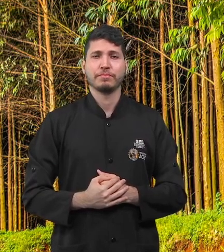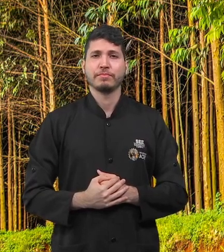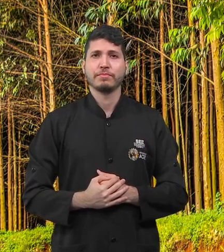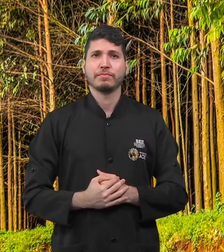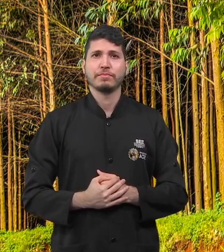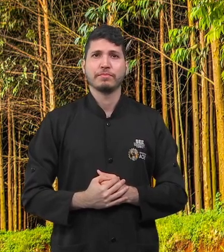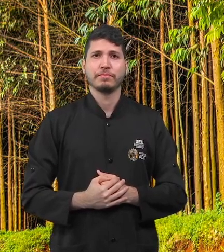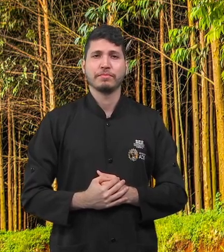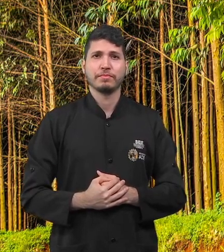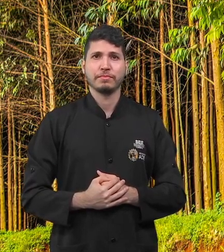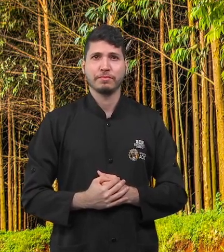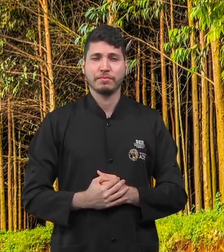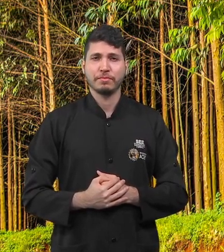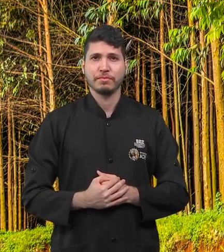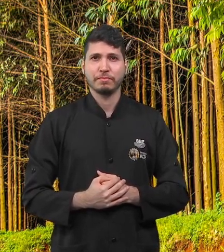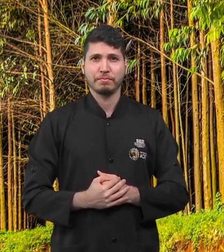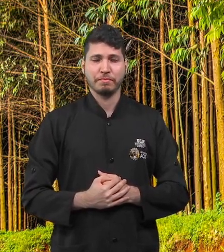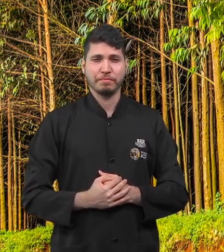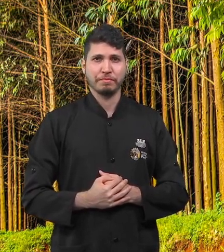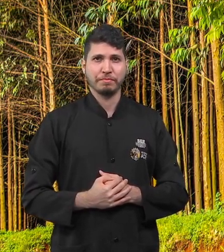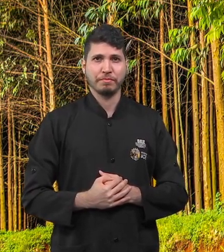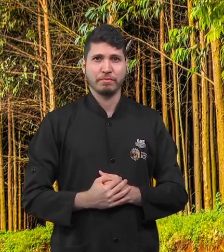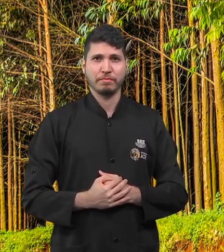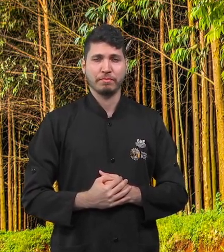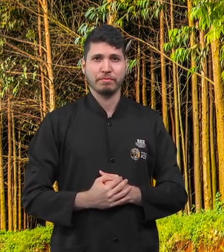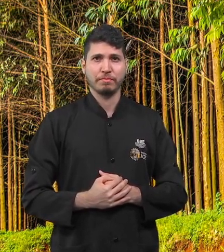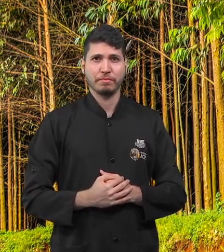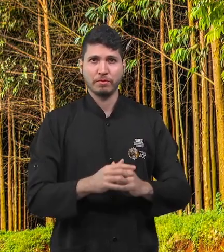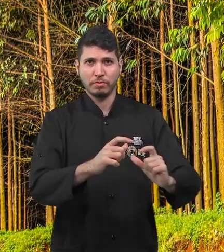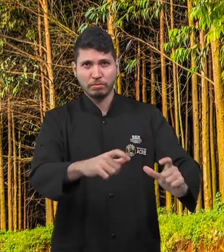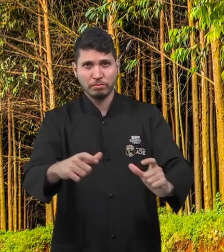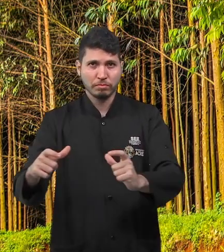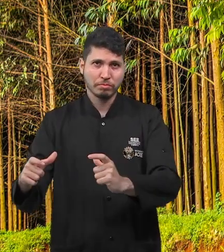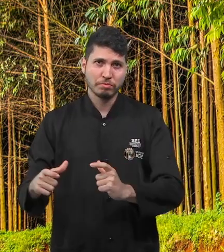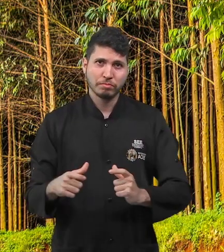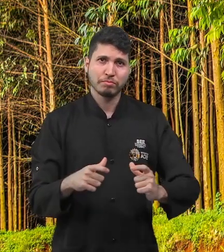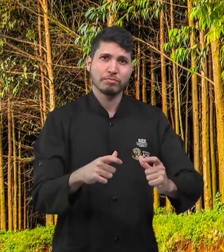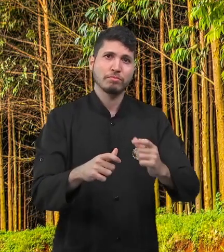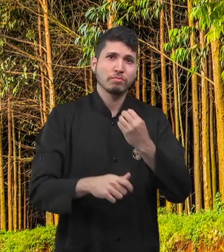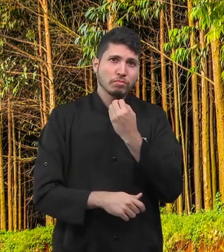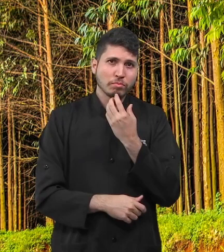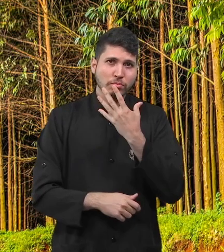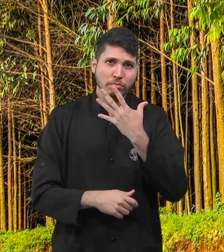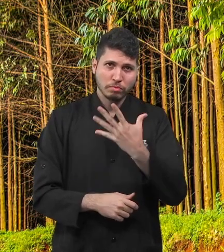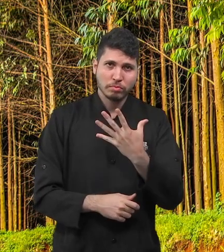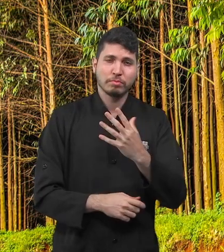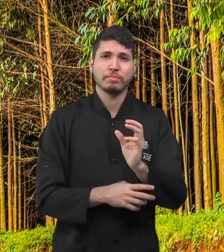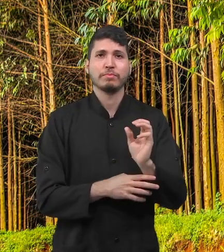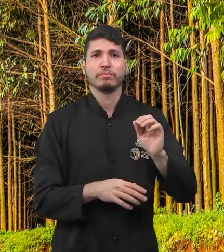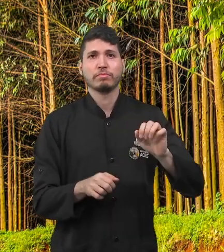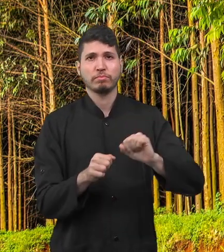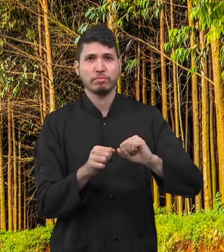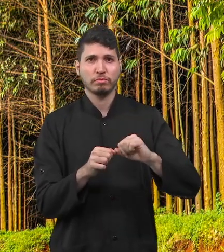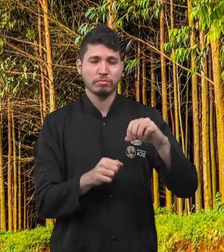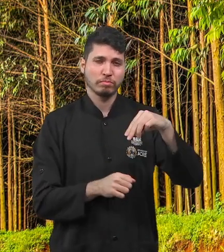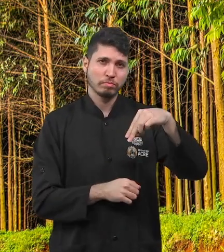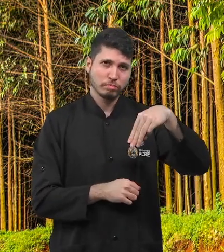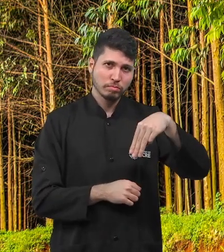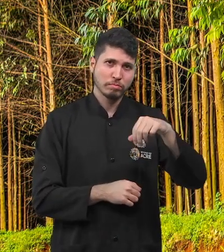muito diferente, porque são áreas boas para fazer esse manejo. Já a